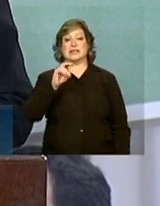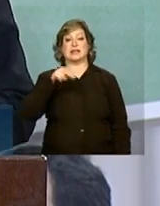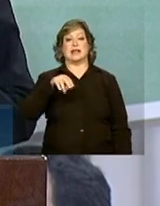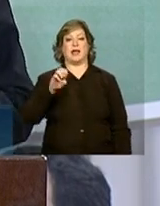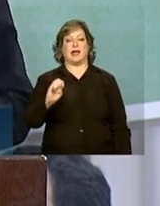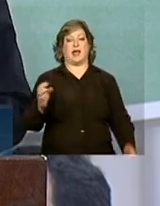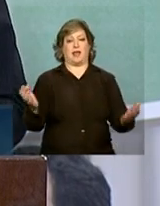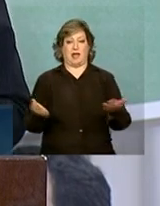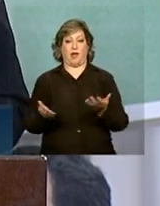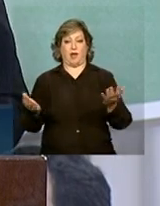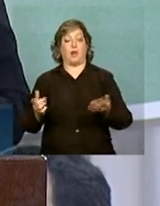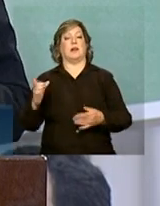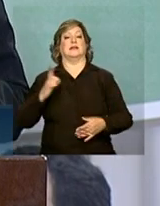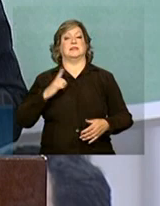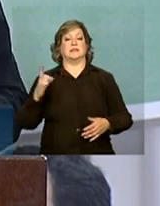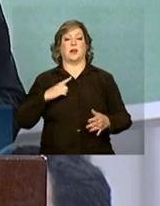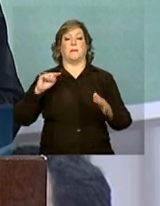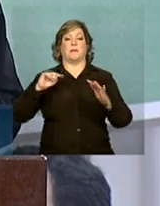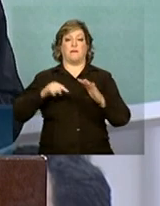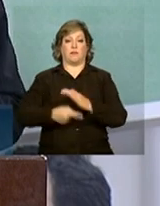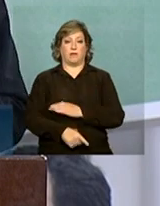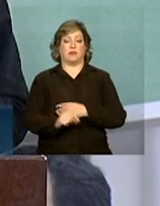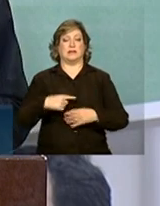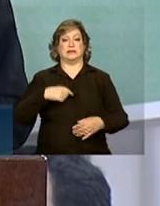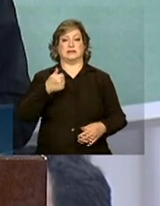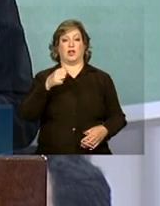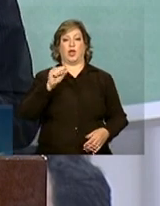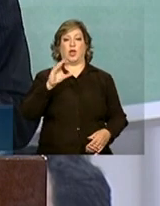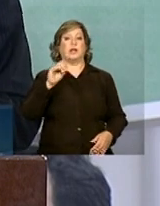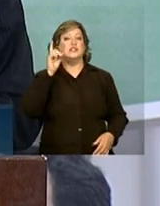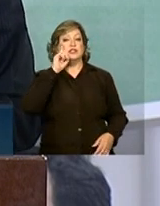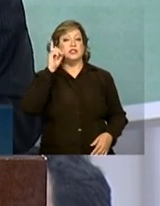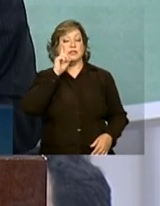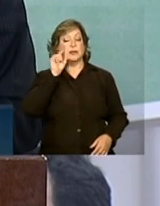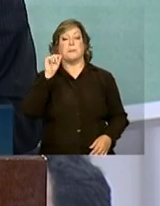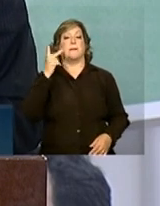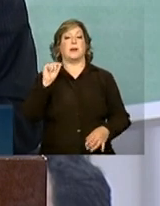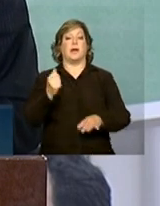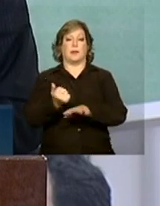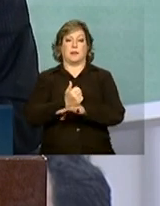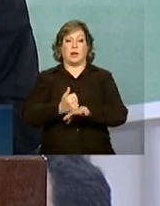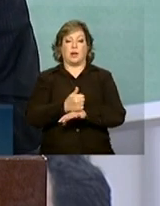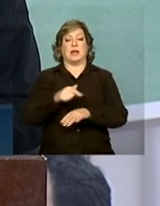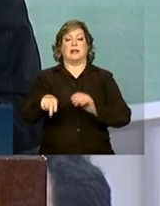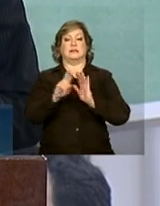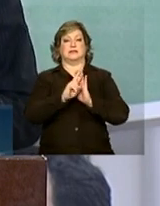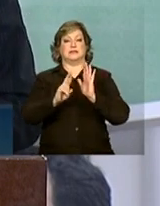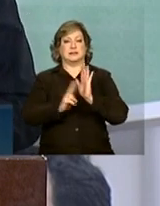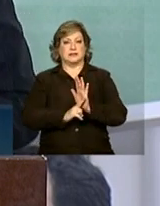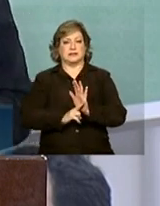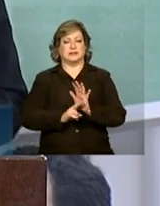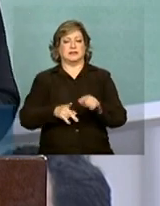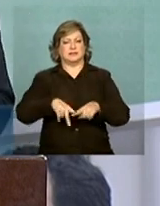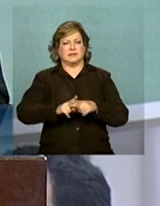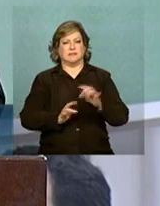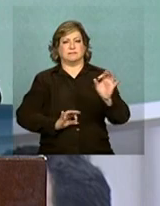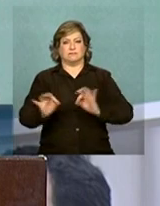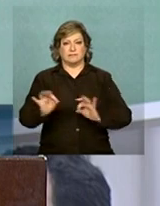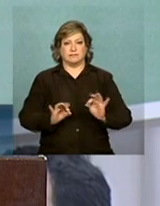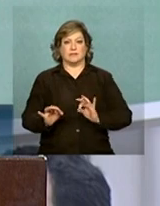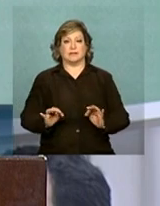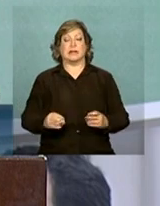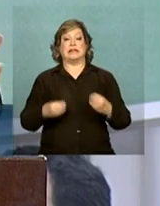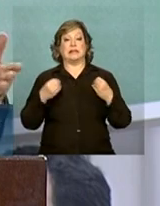está no intenso debate, durante 180 dias, para aprimorar essas diretrizes, assegurando que a